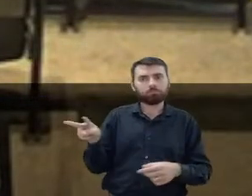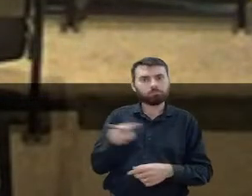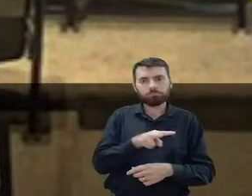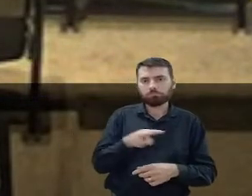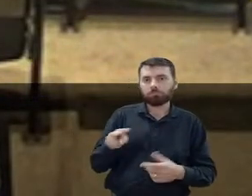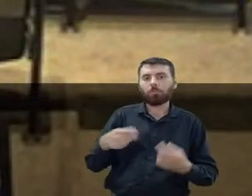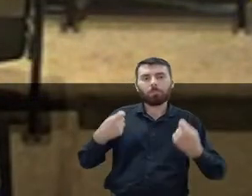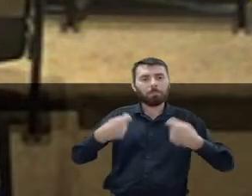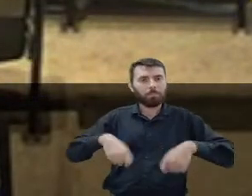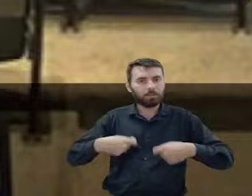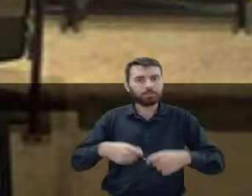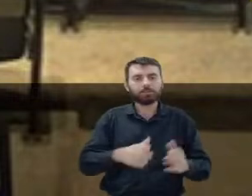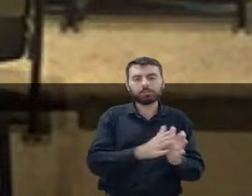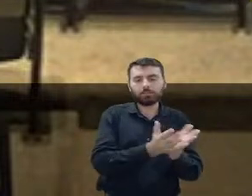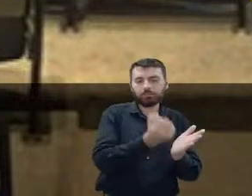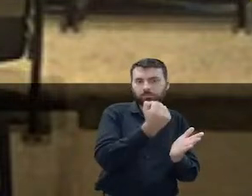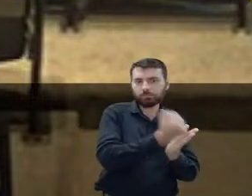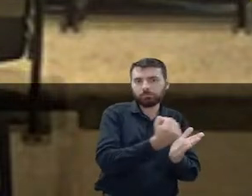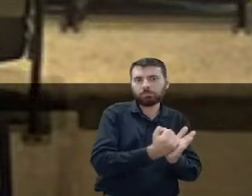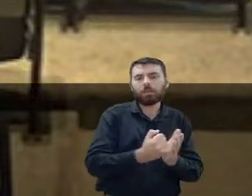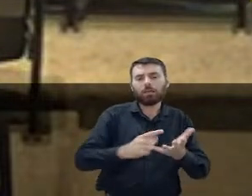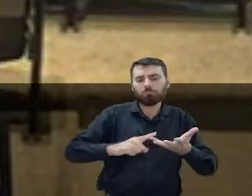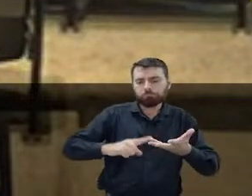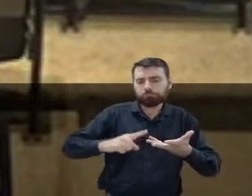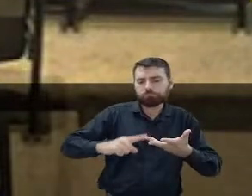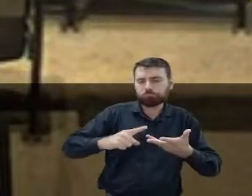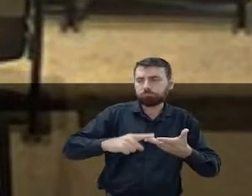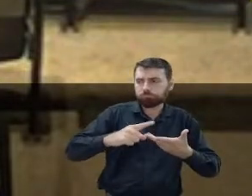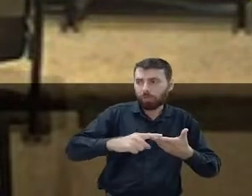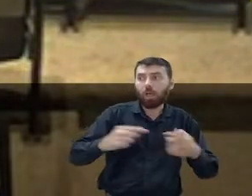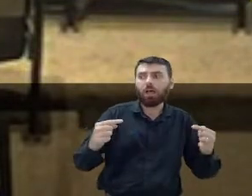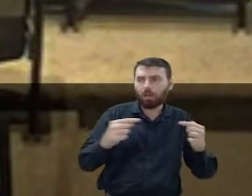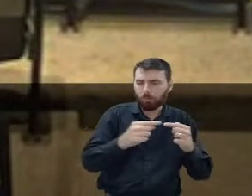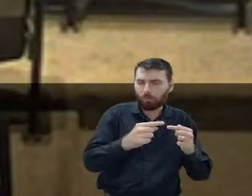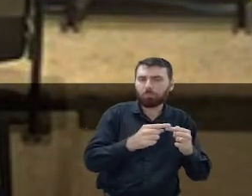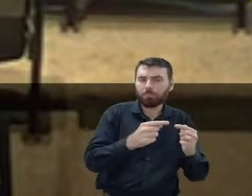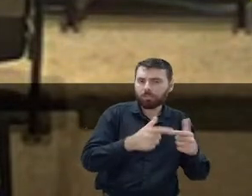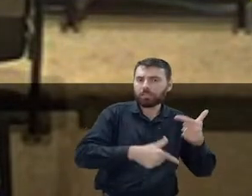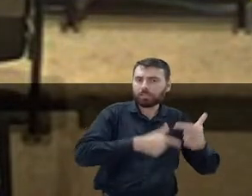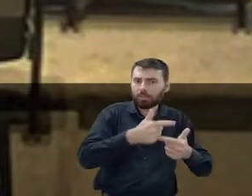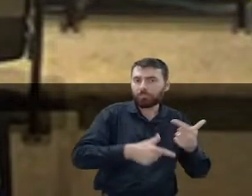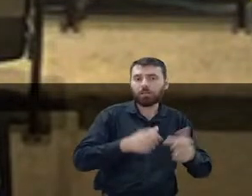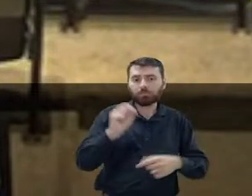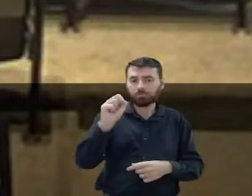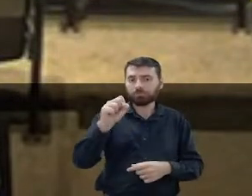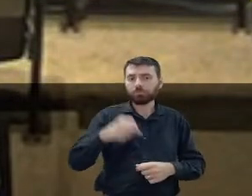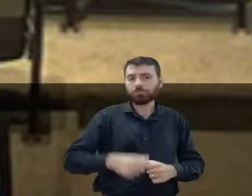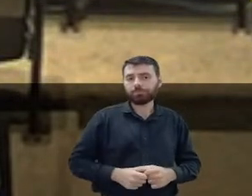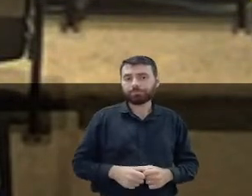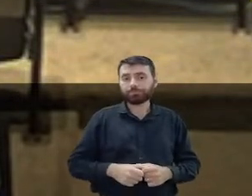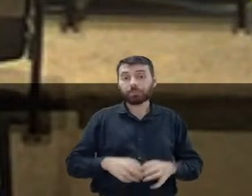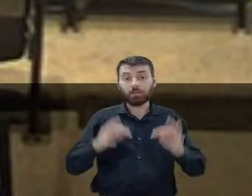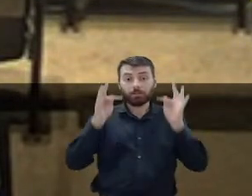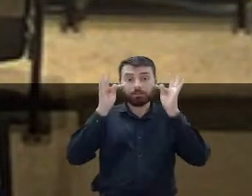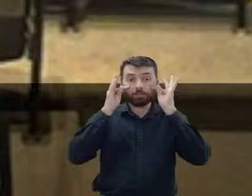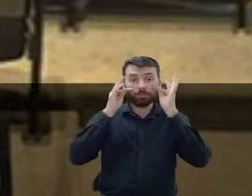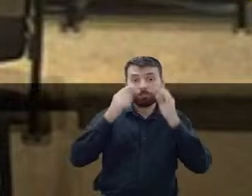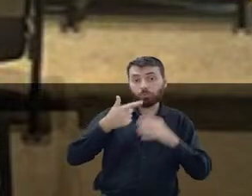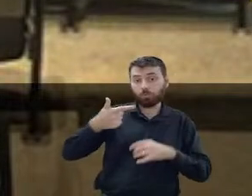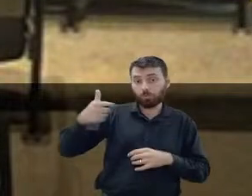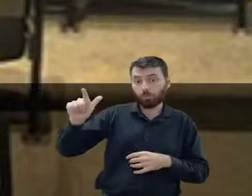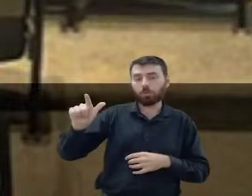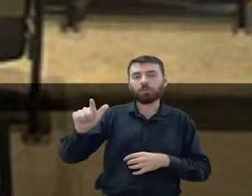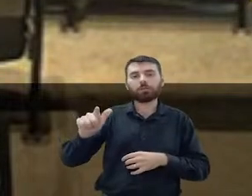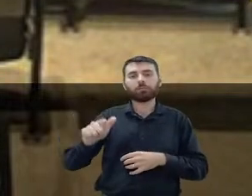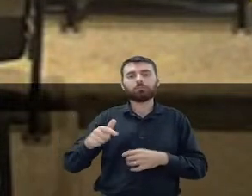da não eventualidade da subordinação. A testemunha Adair Ferreira da Silva, arrolada pelo próprio recorrido, informou